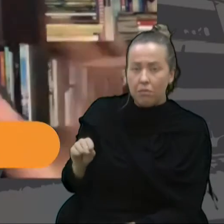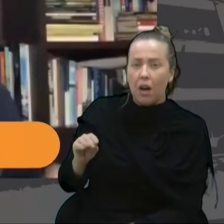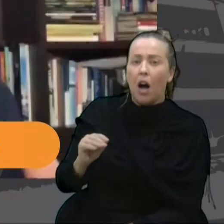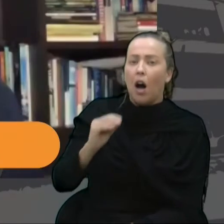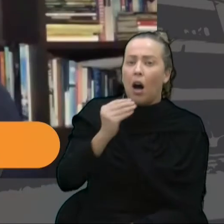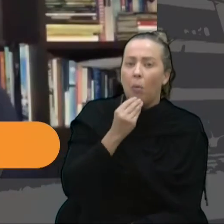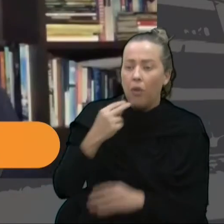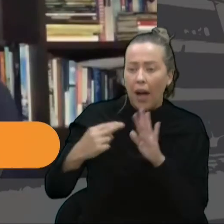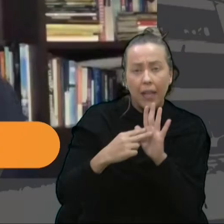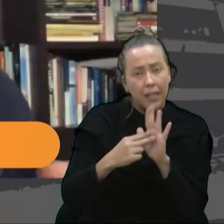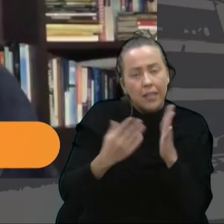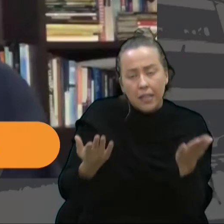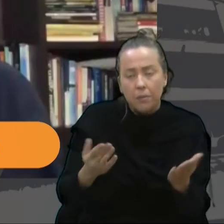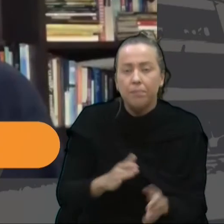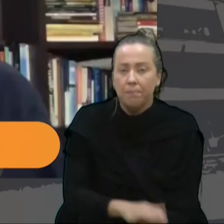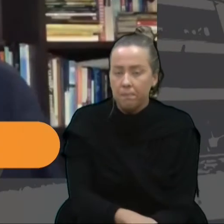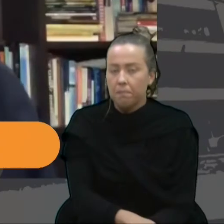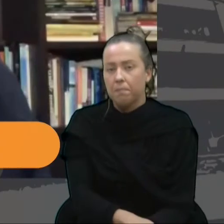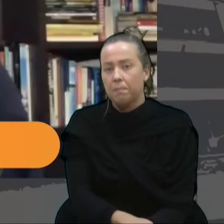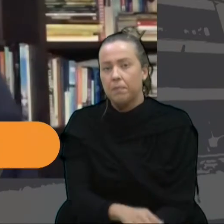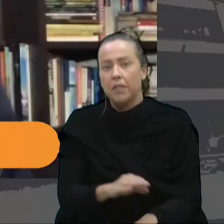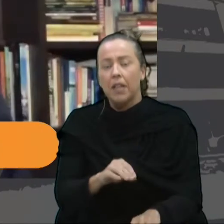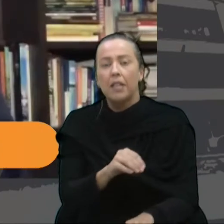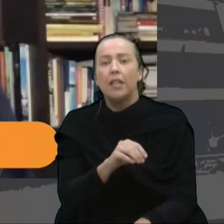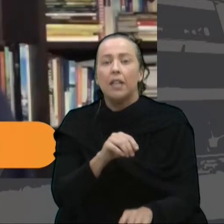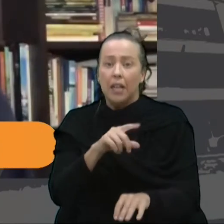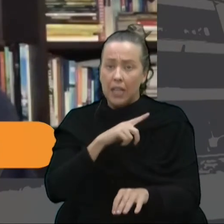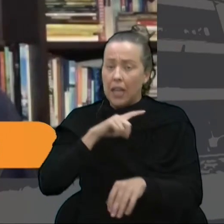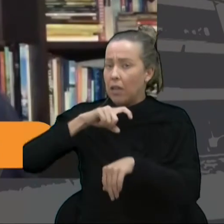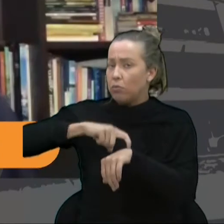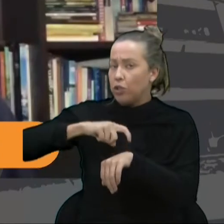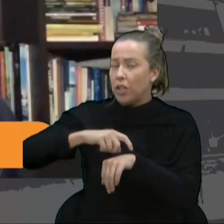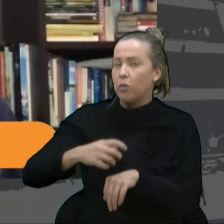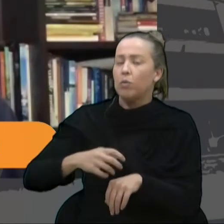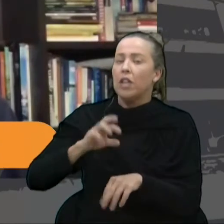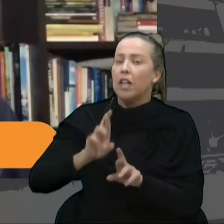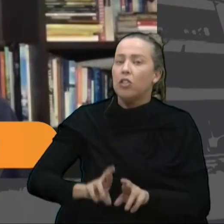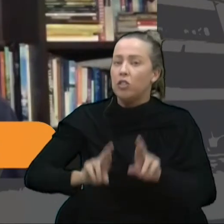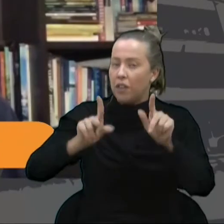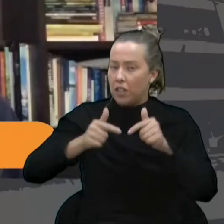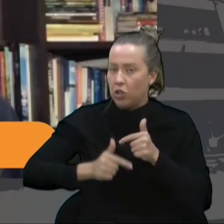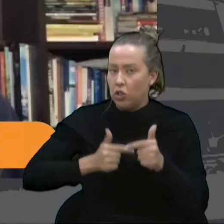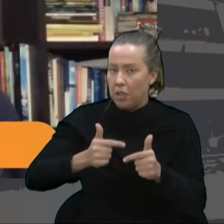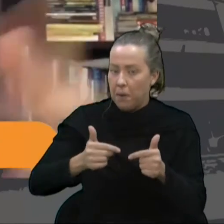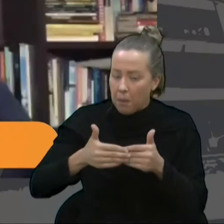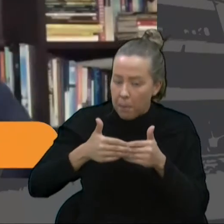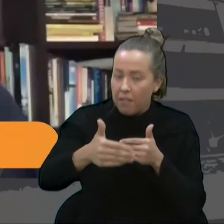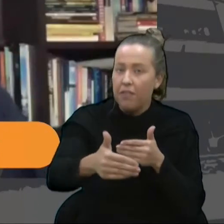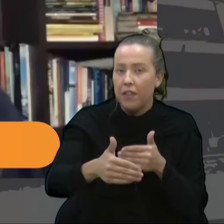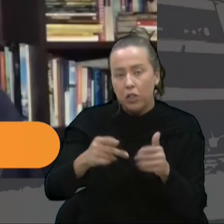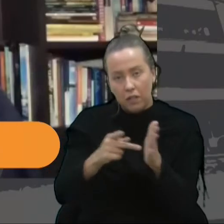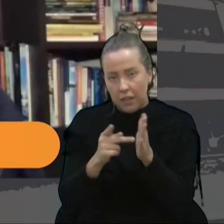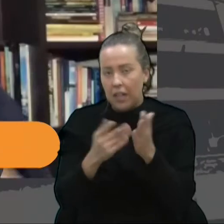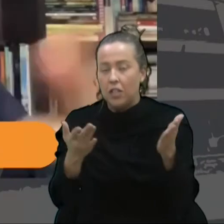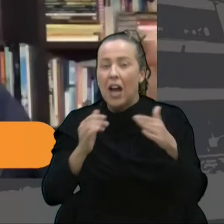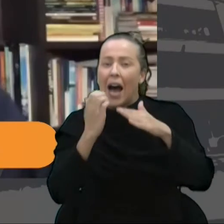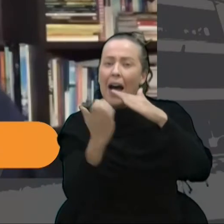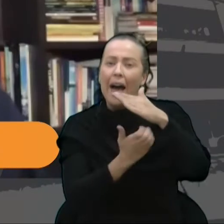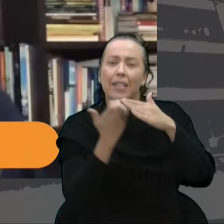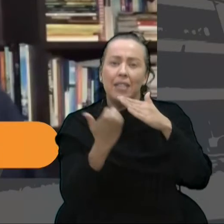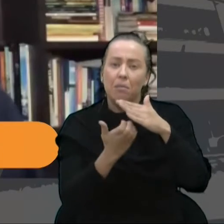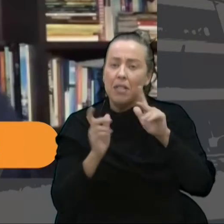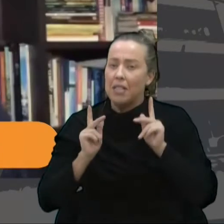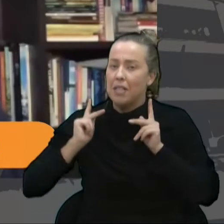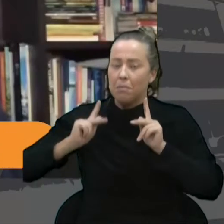E outra coisa, vai ficar um modo diferente de trabalho daqui para frente, porque as empresas e as